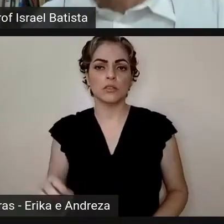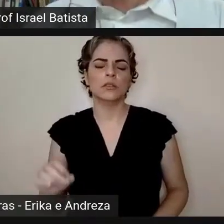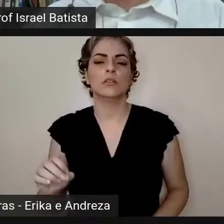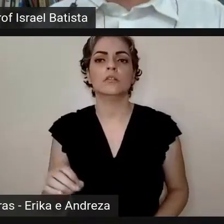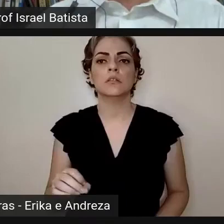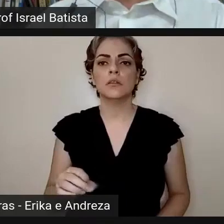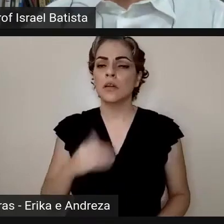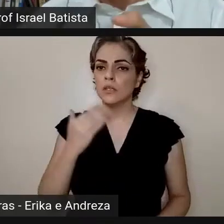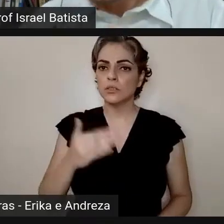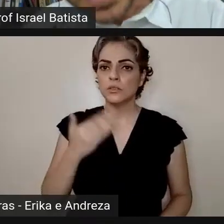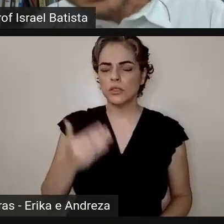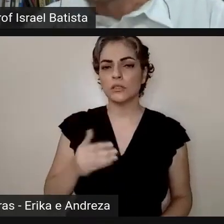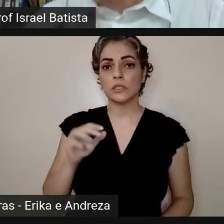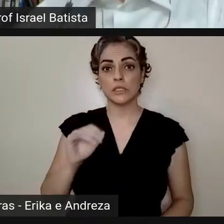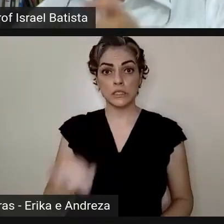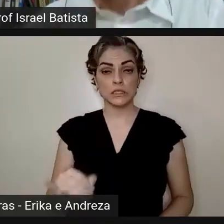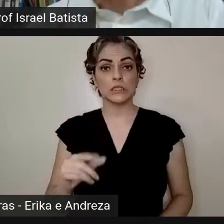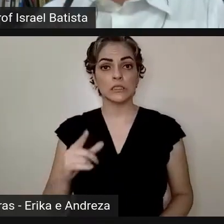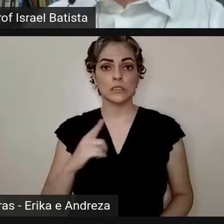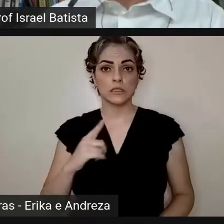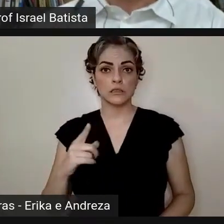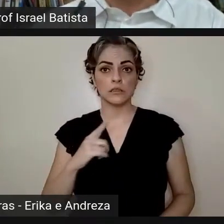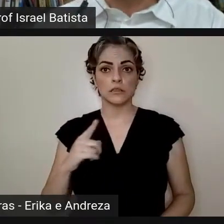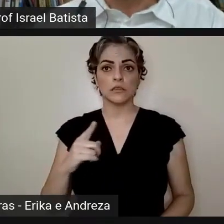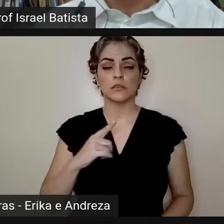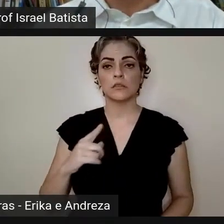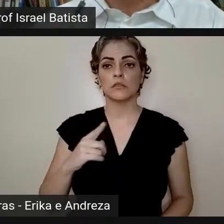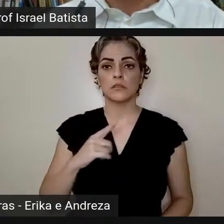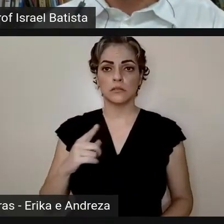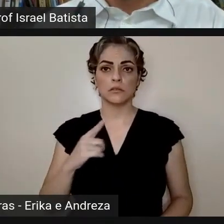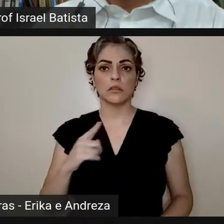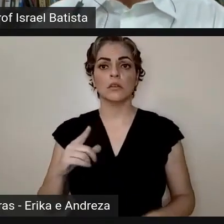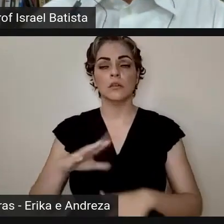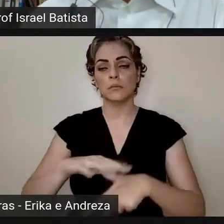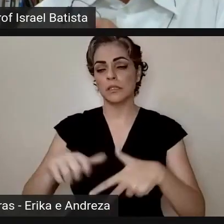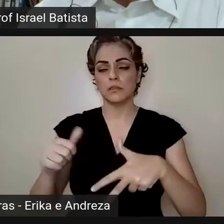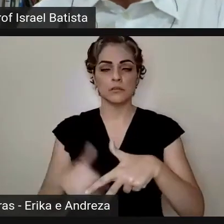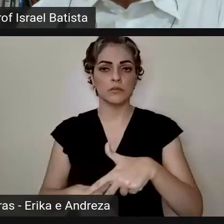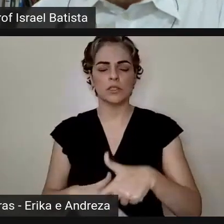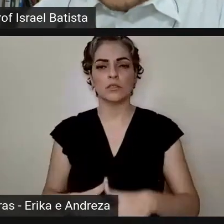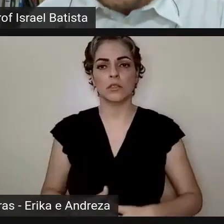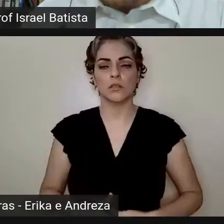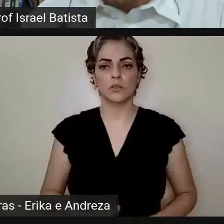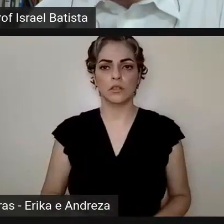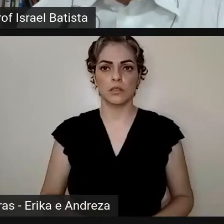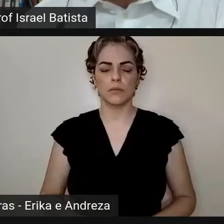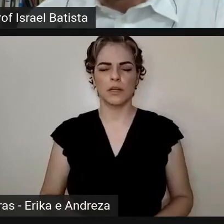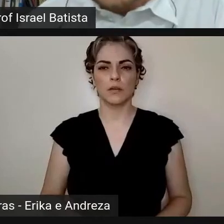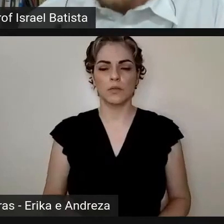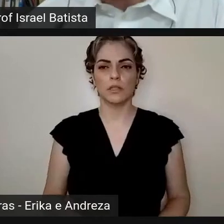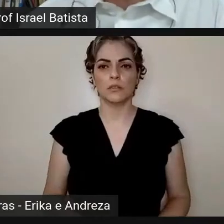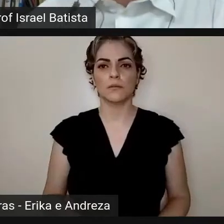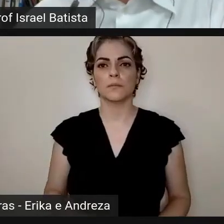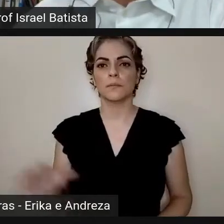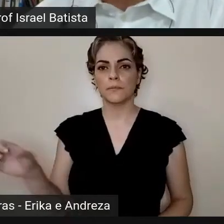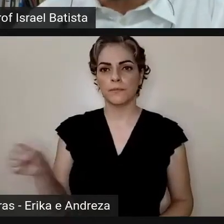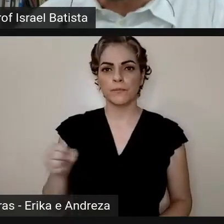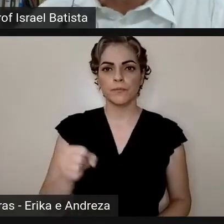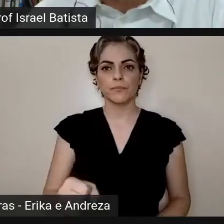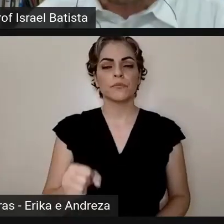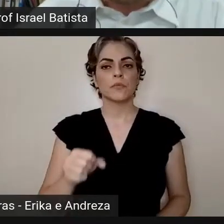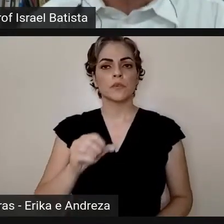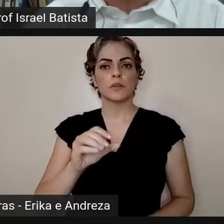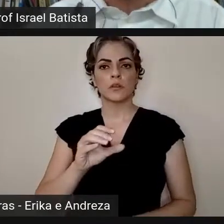tem mais servidores indicados, você tem mais corrupção. E servidor indicado para cargo técnico,